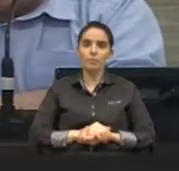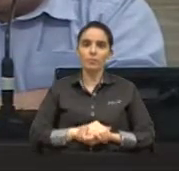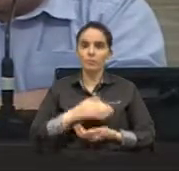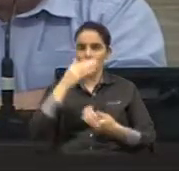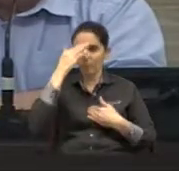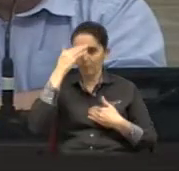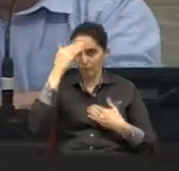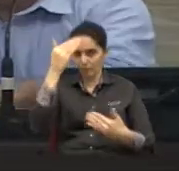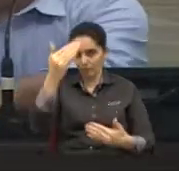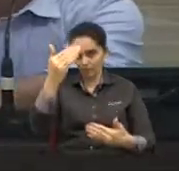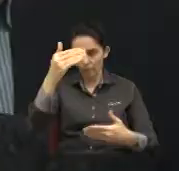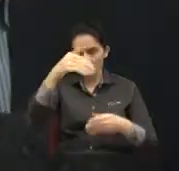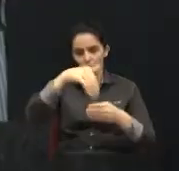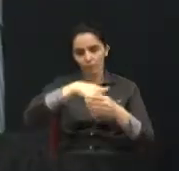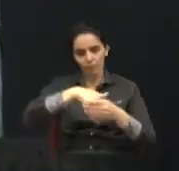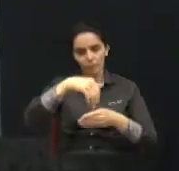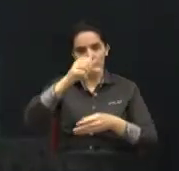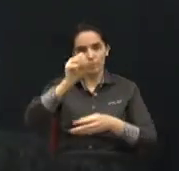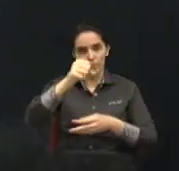agradecer a votação